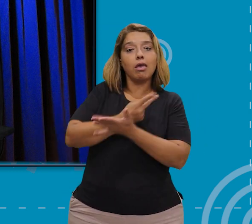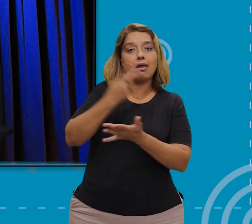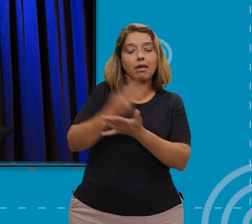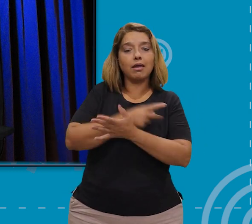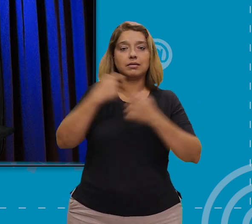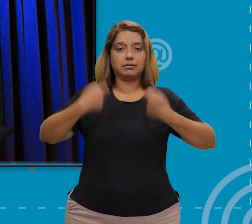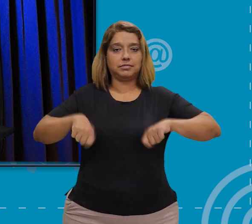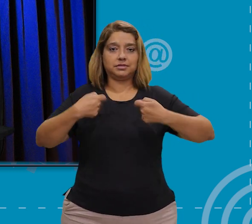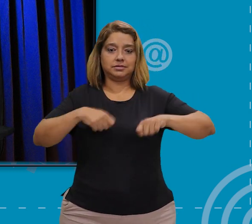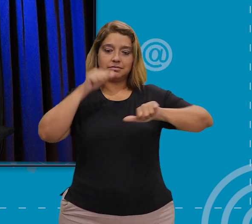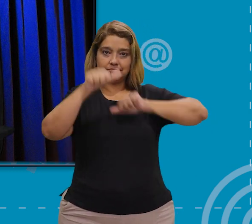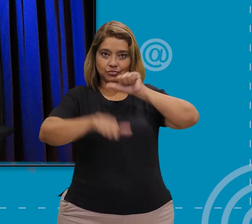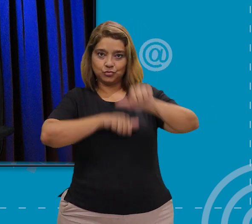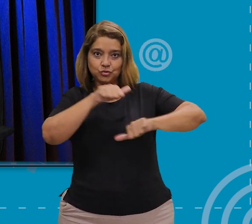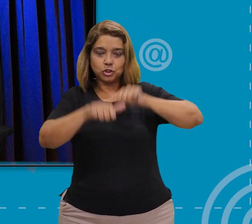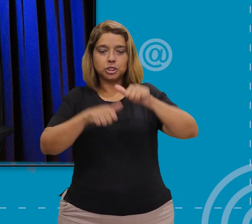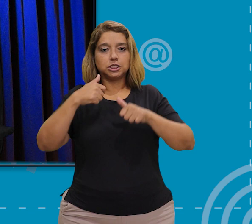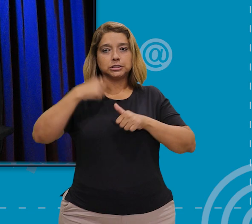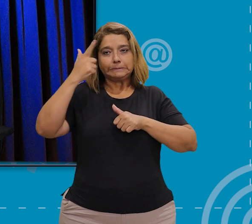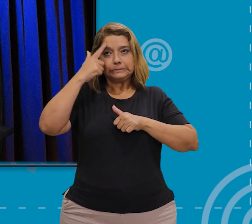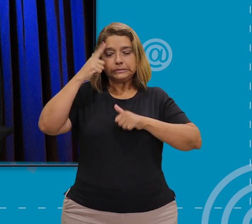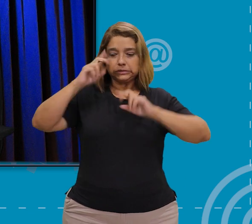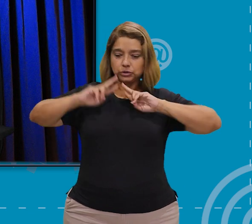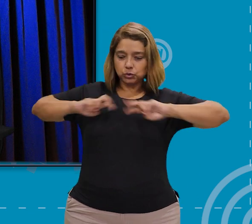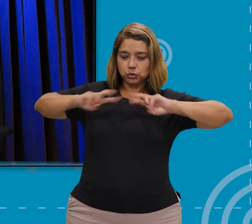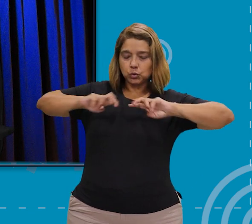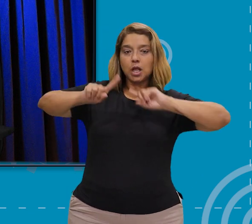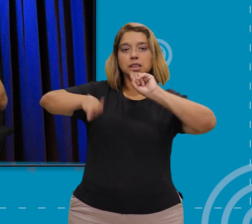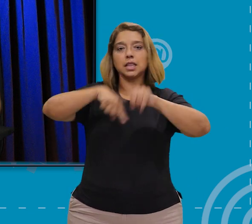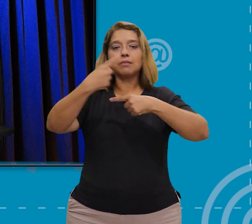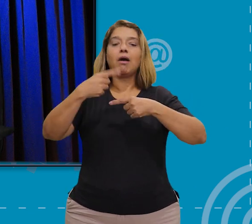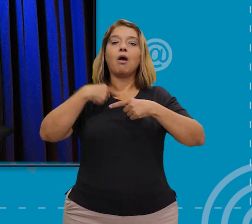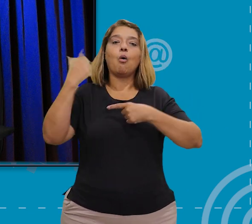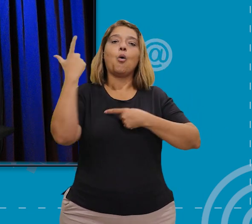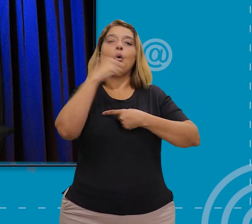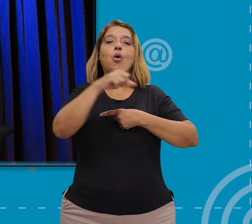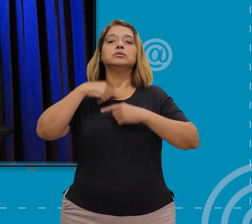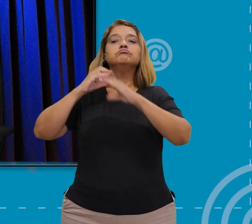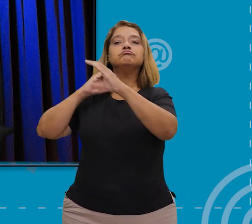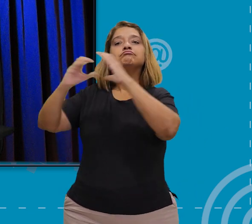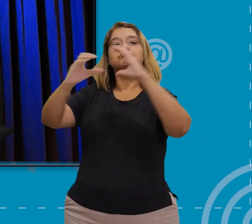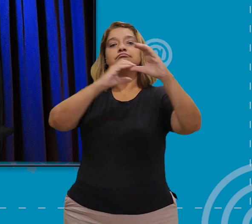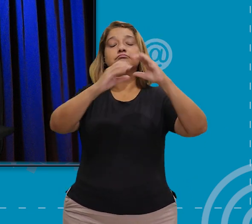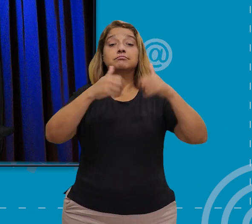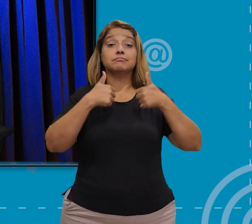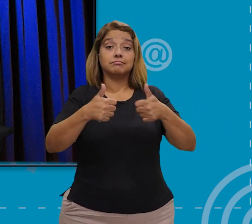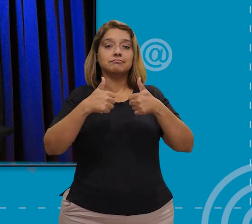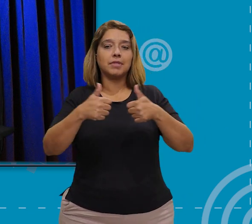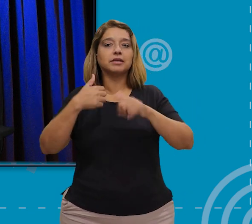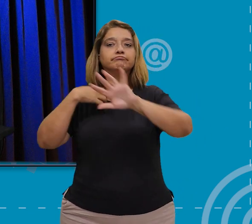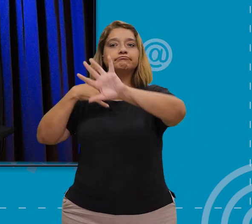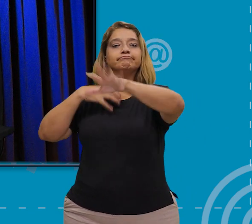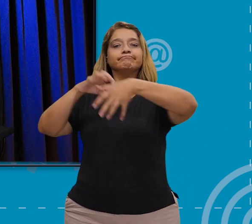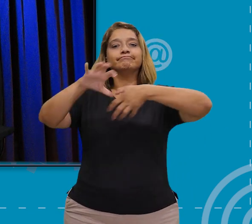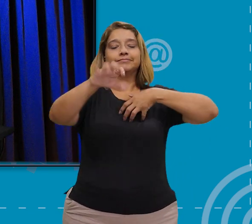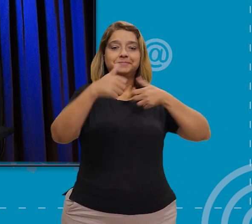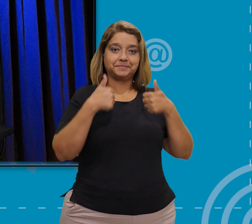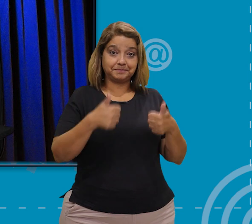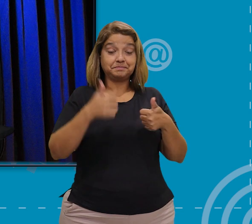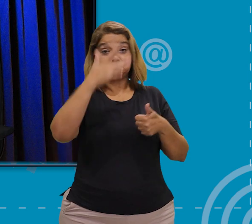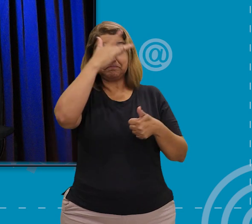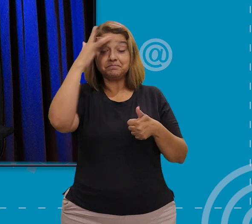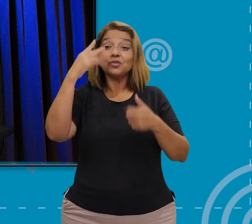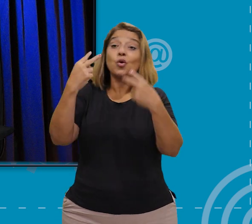conexões que eu estabeleço comigo mesmo, depois com o outro e posterior com o coletivo, né? Olhe para dentro, né? Justamente,